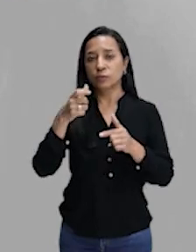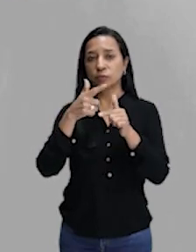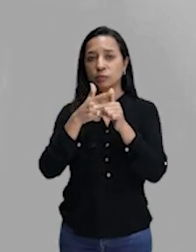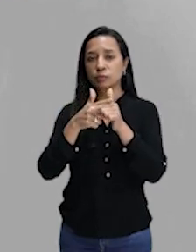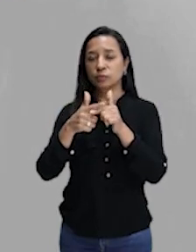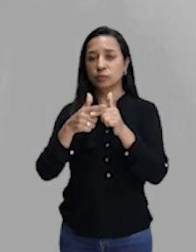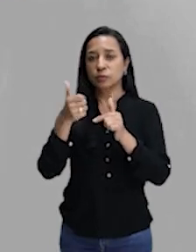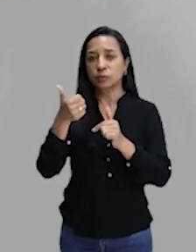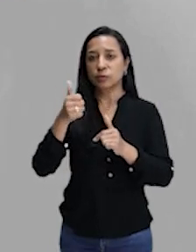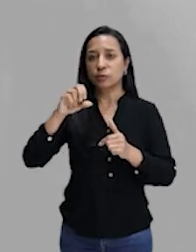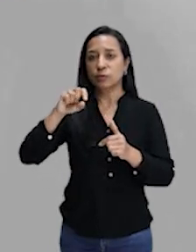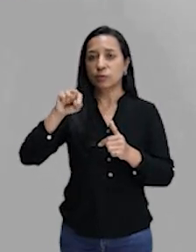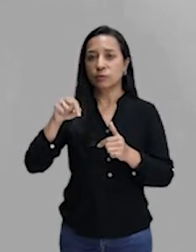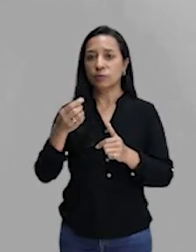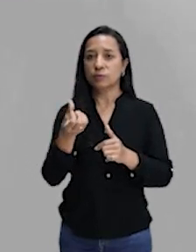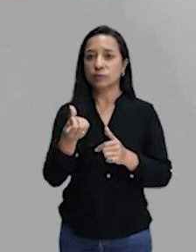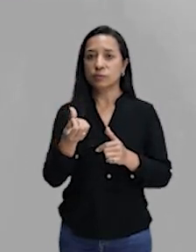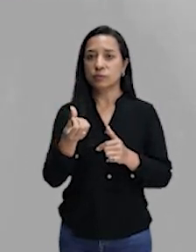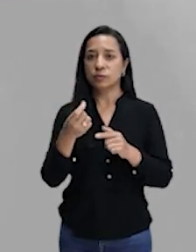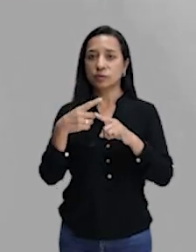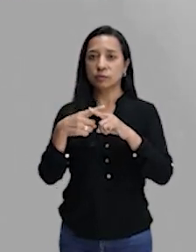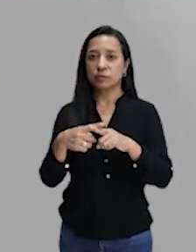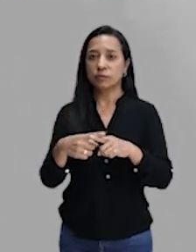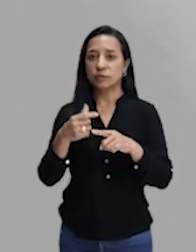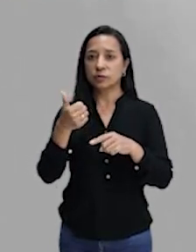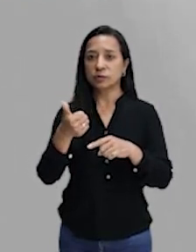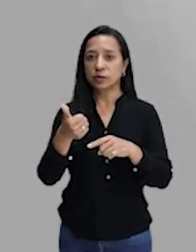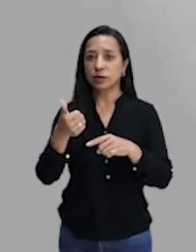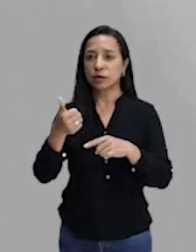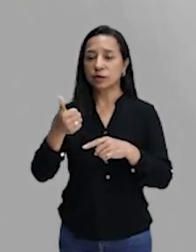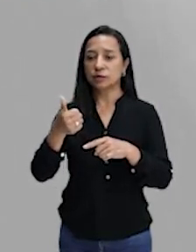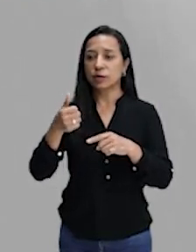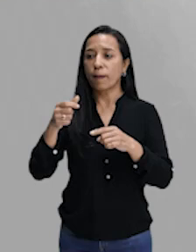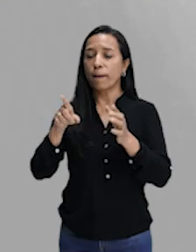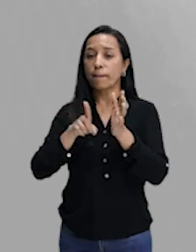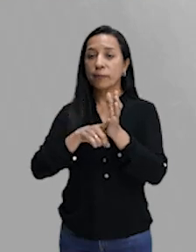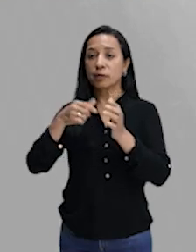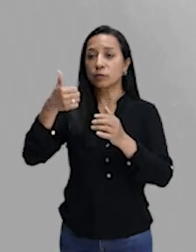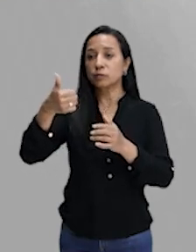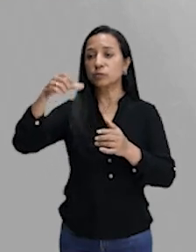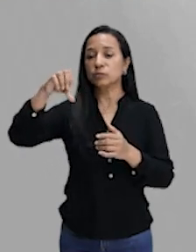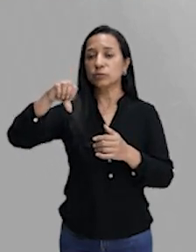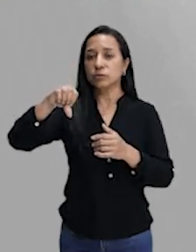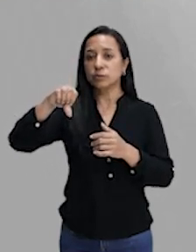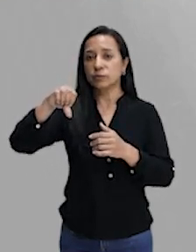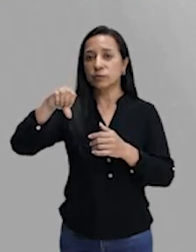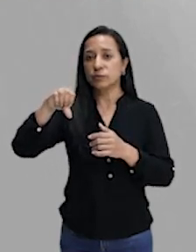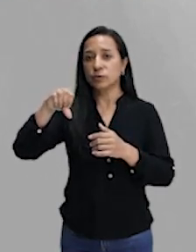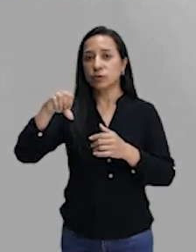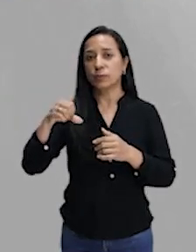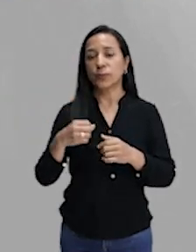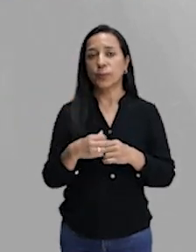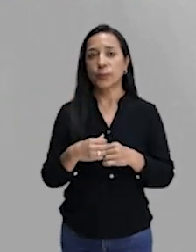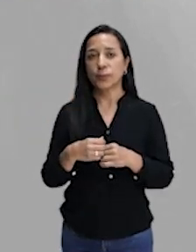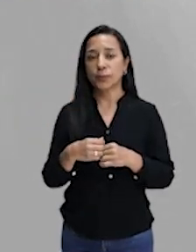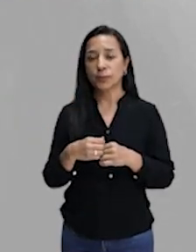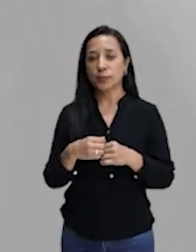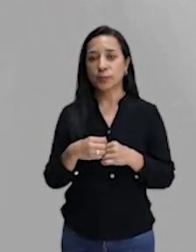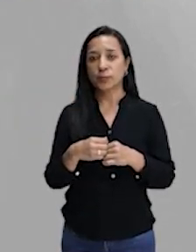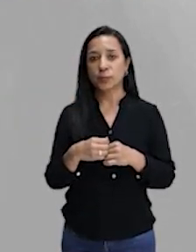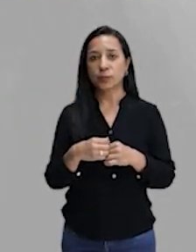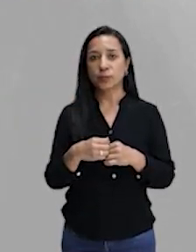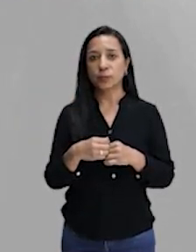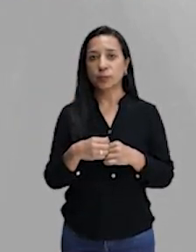/ 1,6 x 10 a menos 19 certo esse 1,6 vezes 10 a menos 19